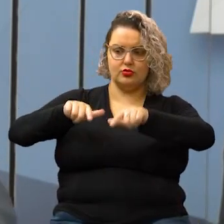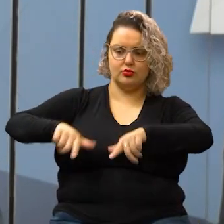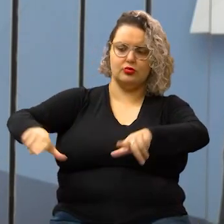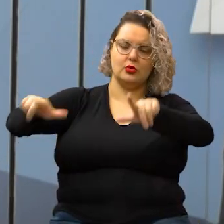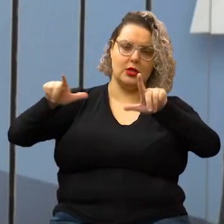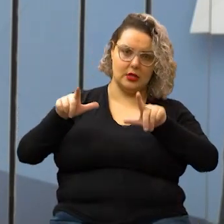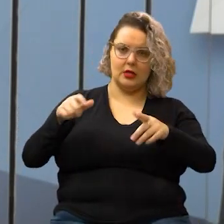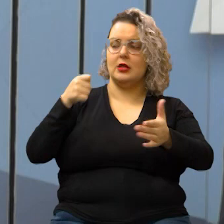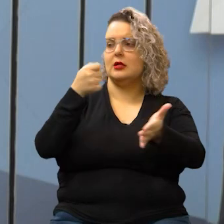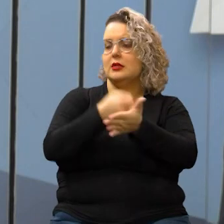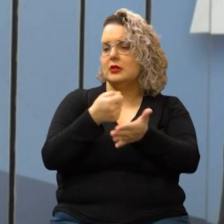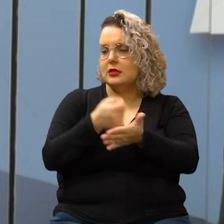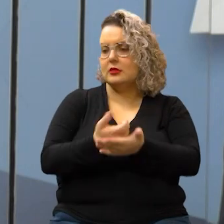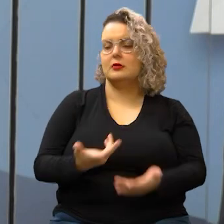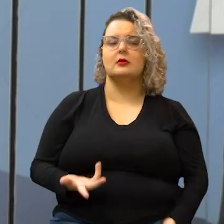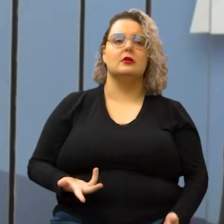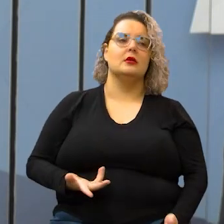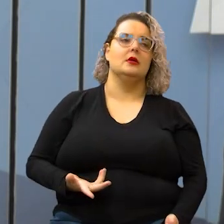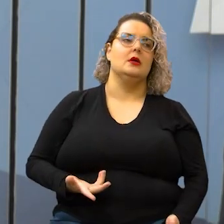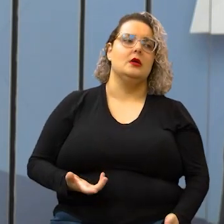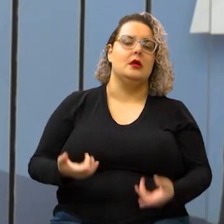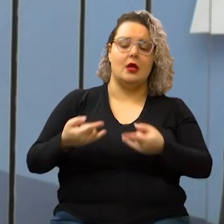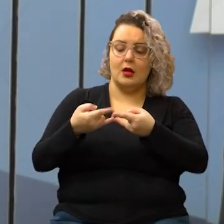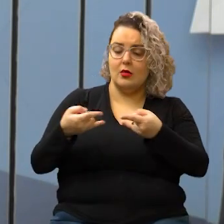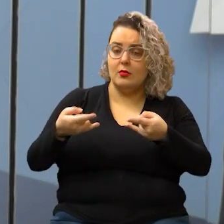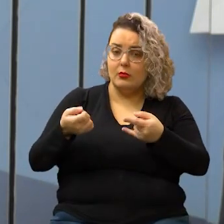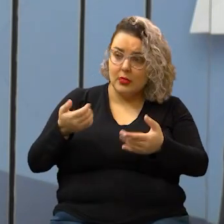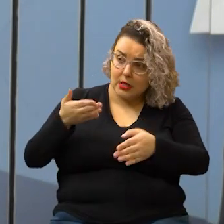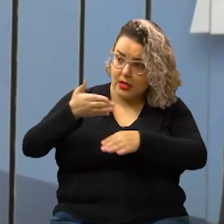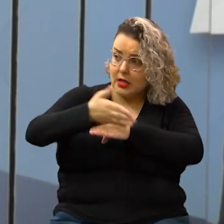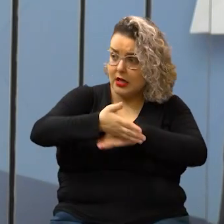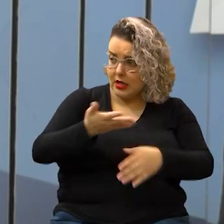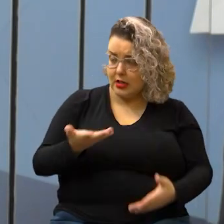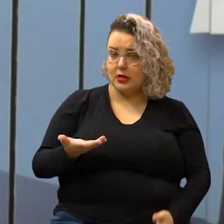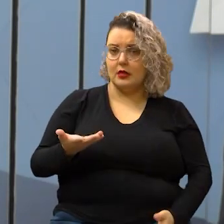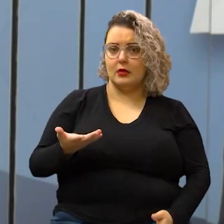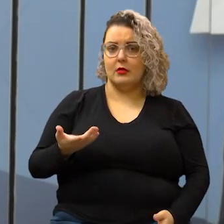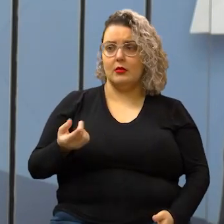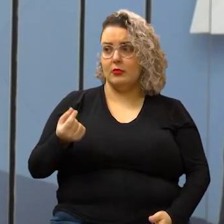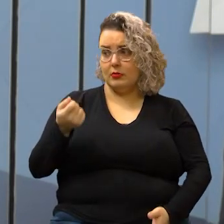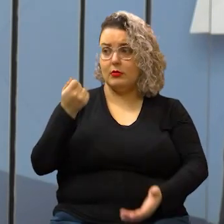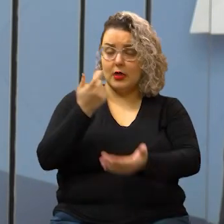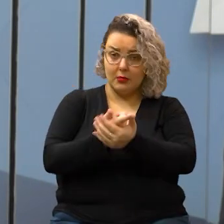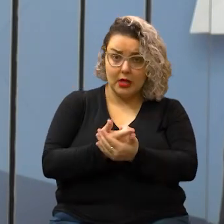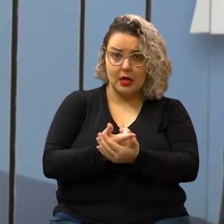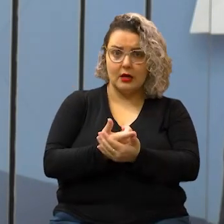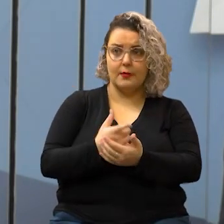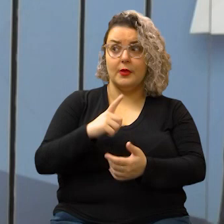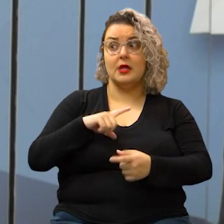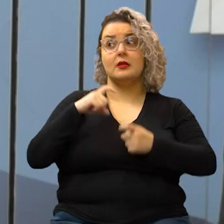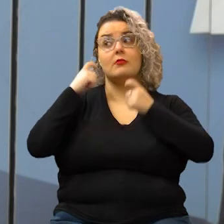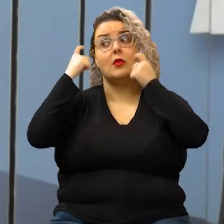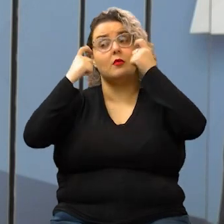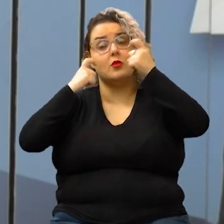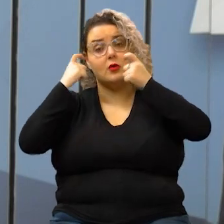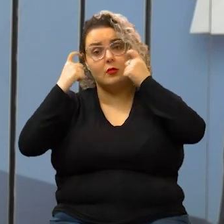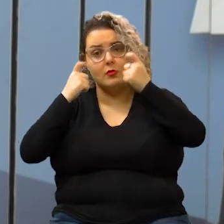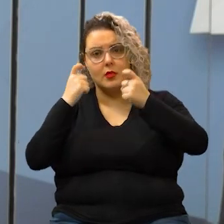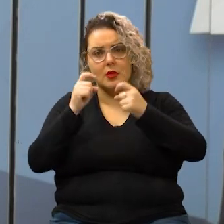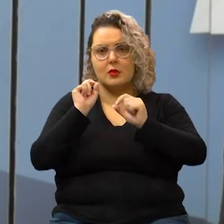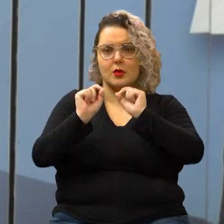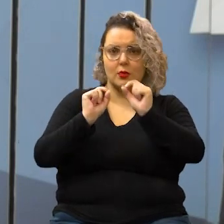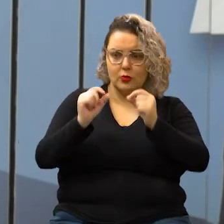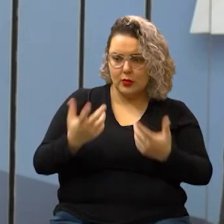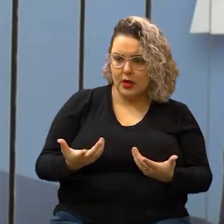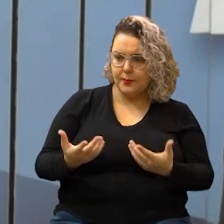de ingresso, para o ingresso nessas festas, para que haja uma preocupação no sentido de